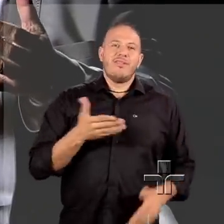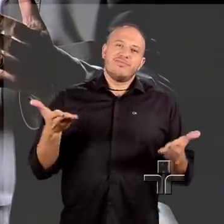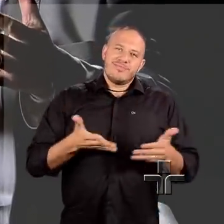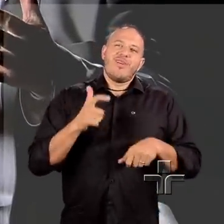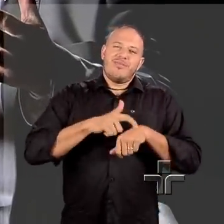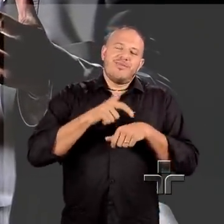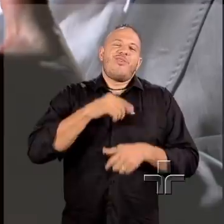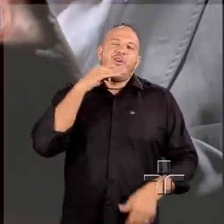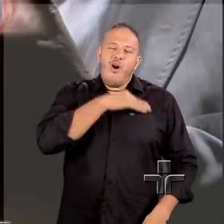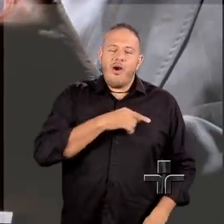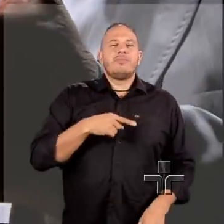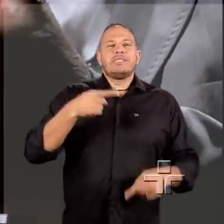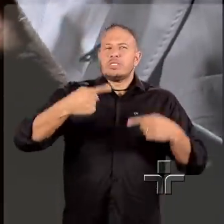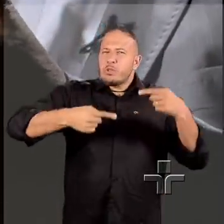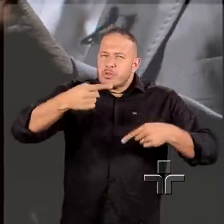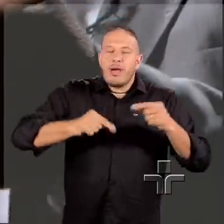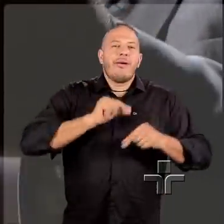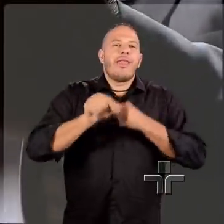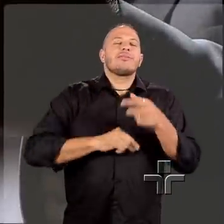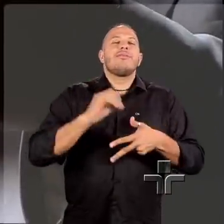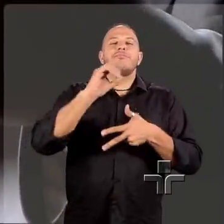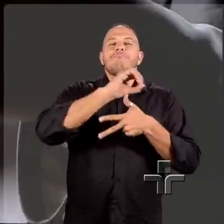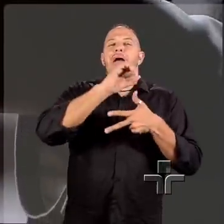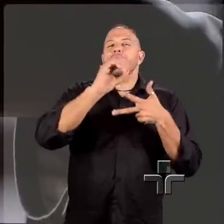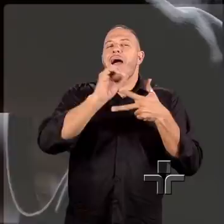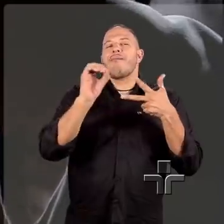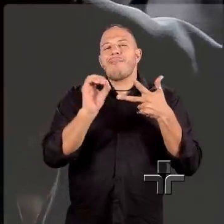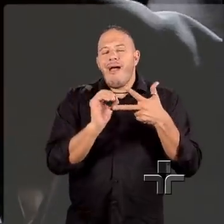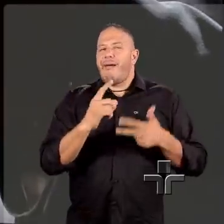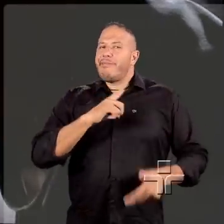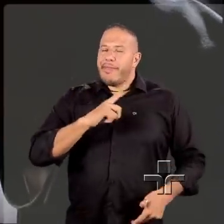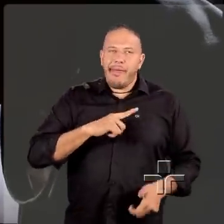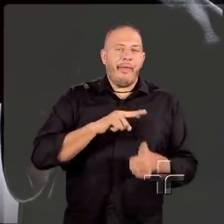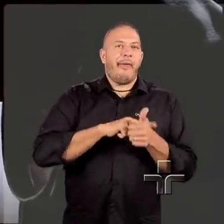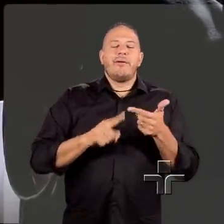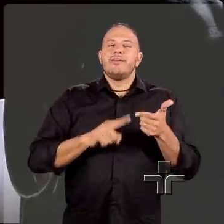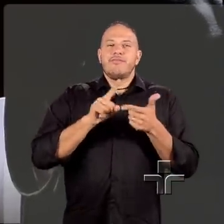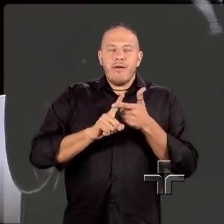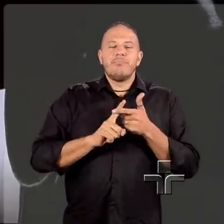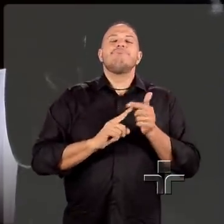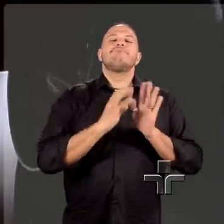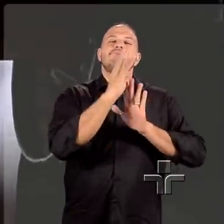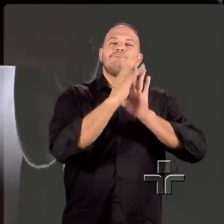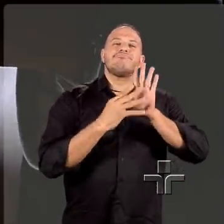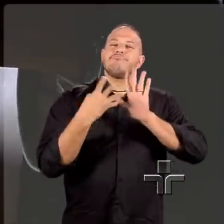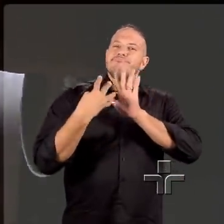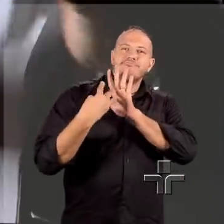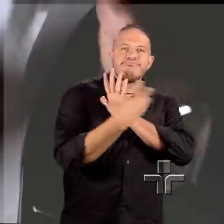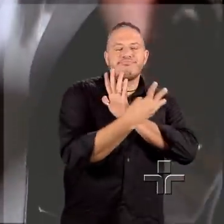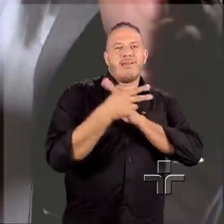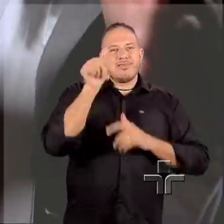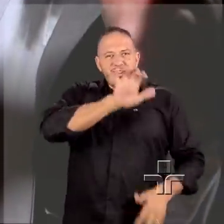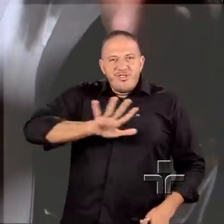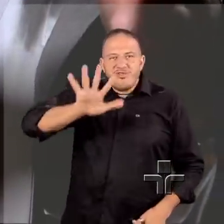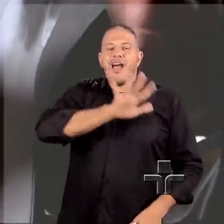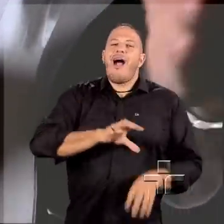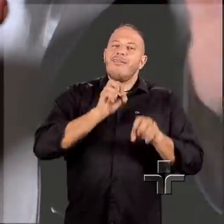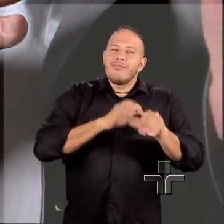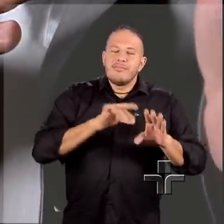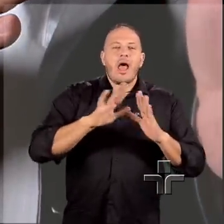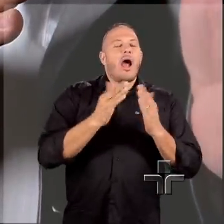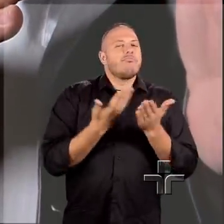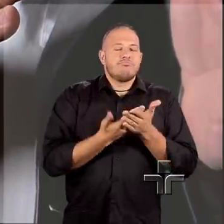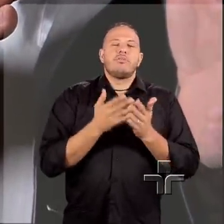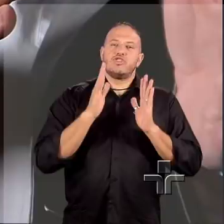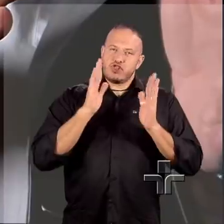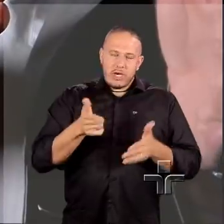as discussões em relação ao nosso Exame Nacional do Ensino Médio, em relação à Base Nacional Comum Curricular, seja no ensino fundamental